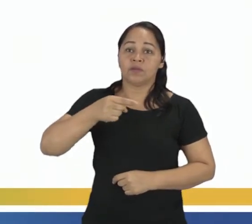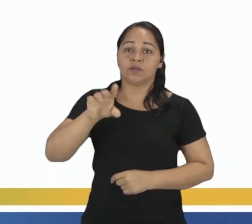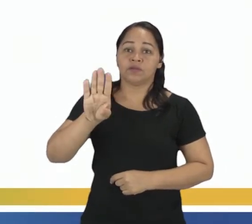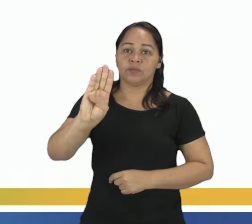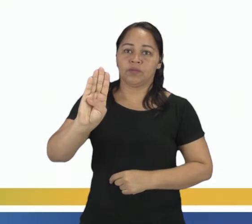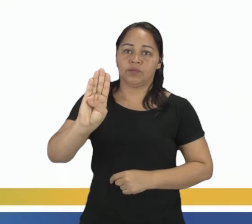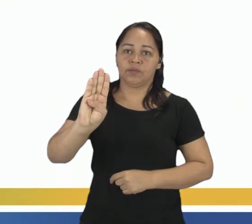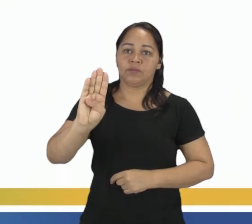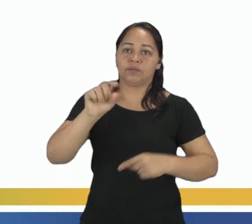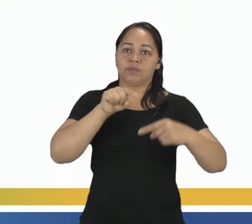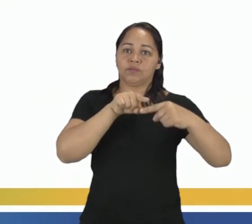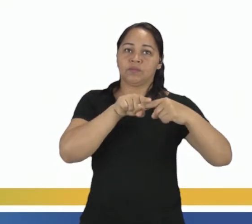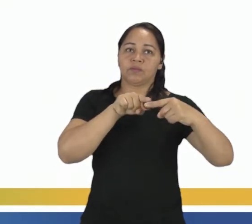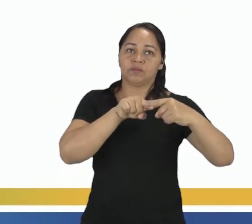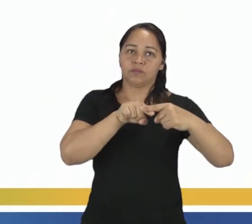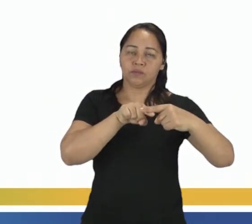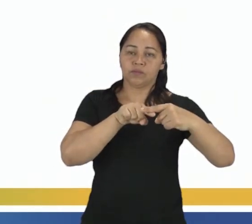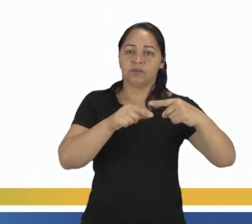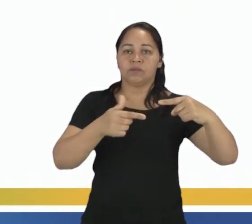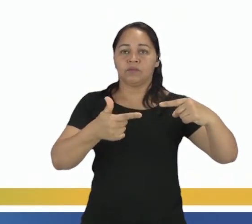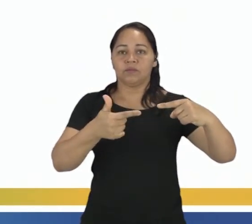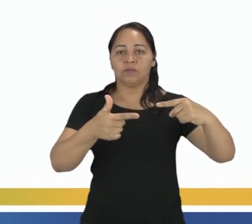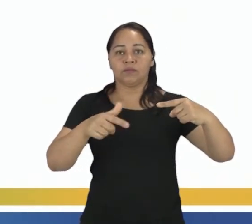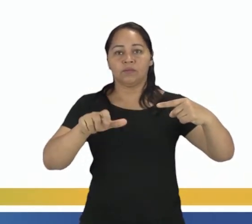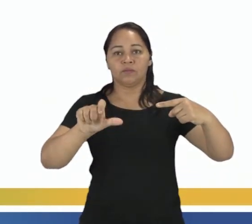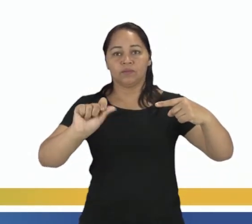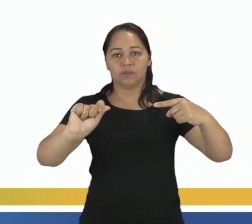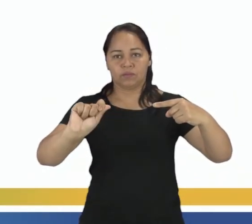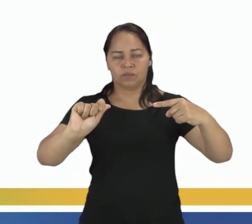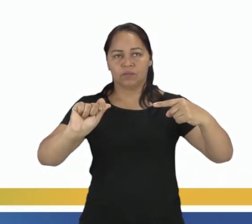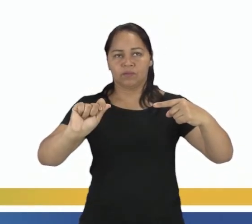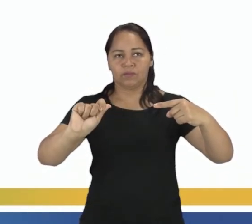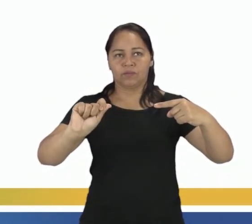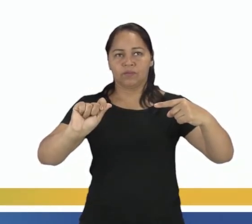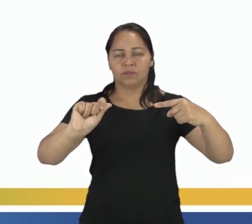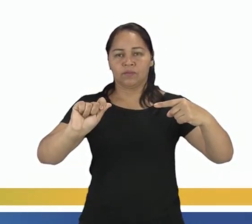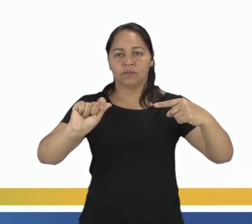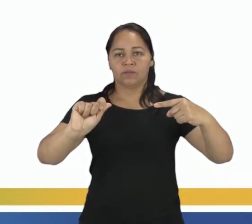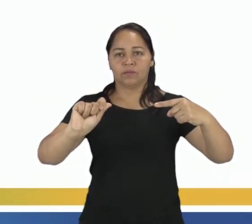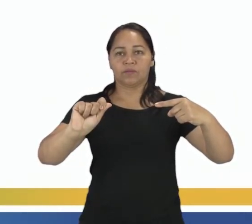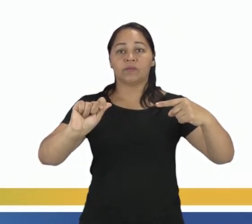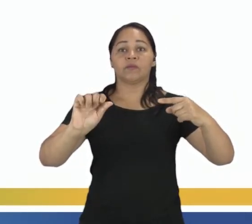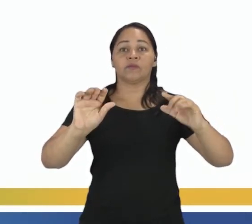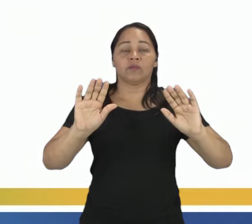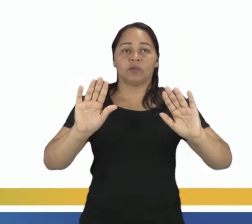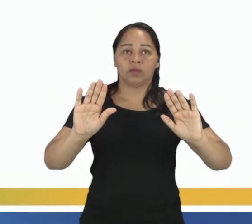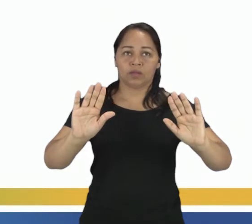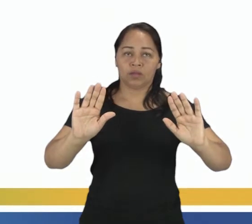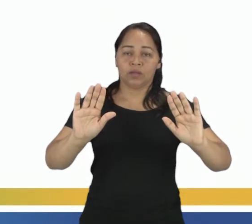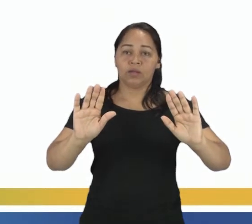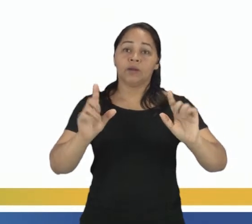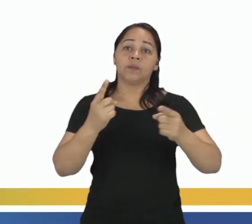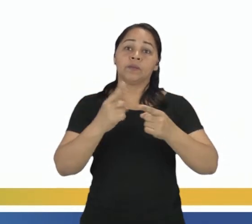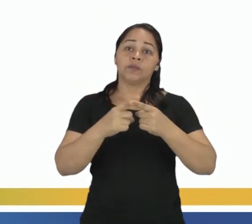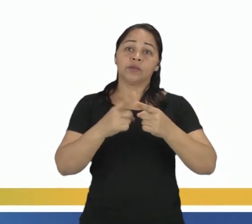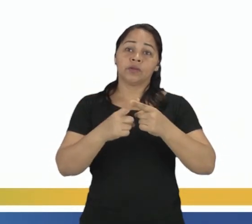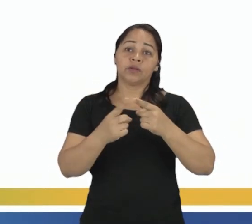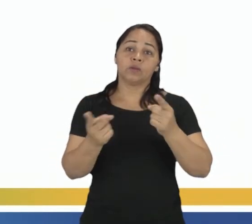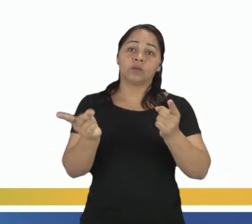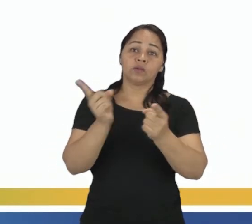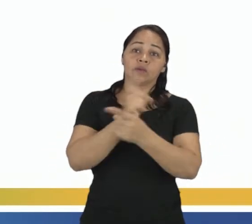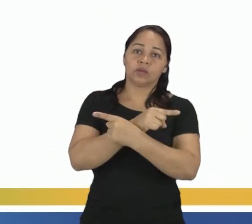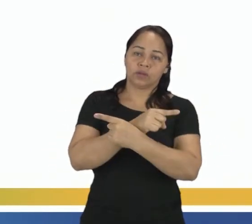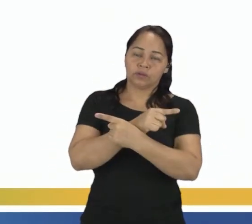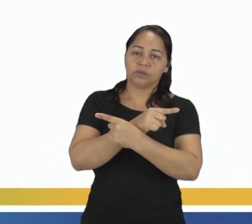2a, certo? Então veja, aqui x do vértice é o oposto de b dividido